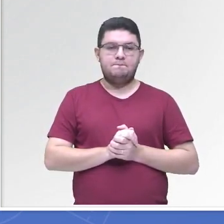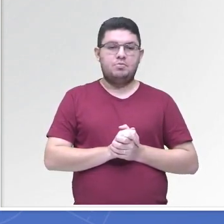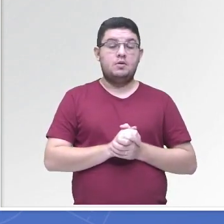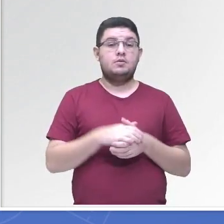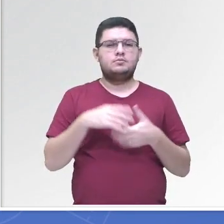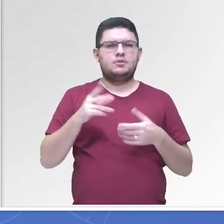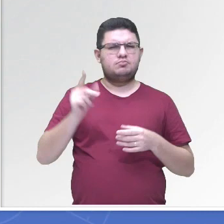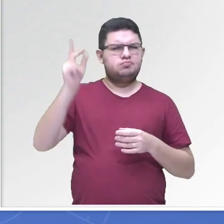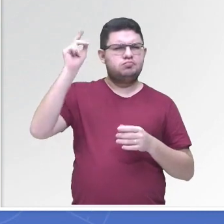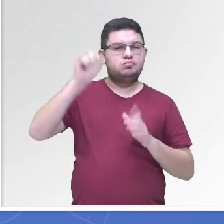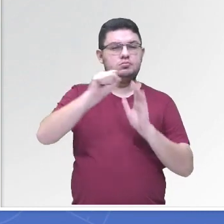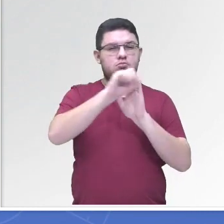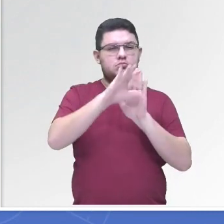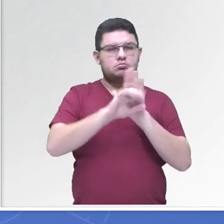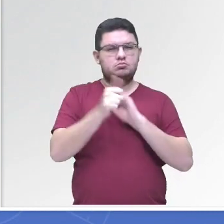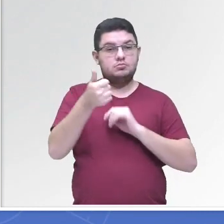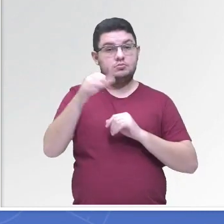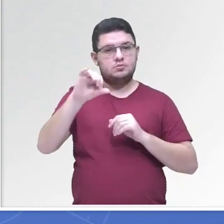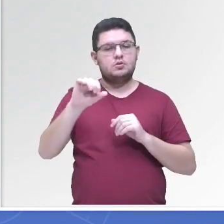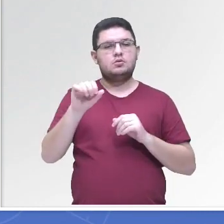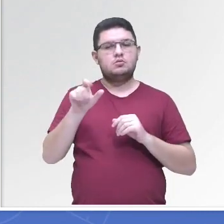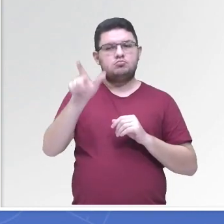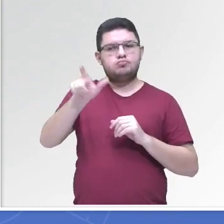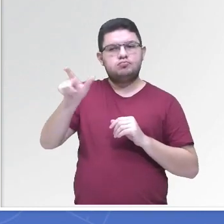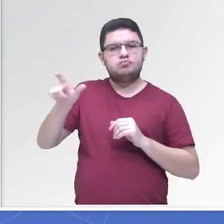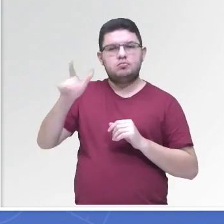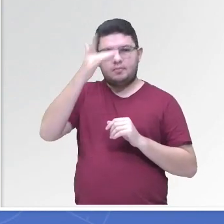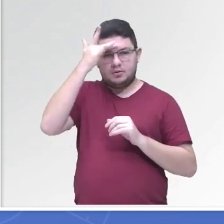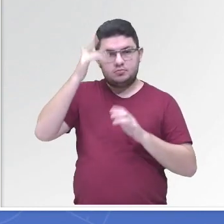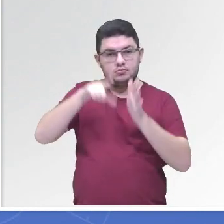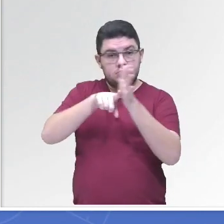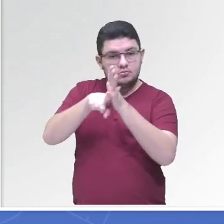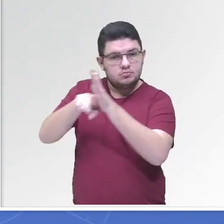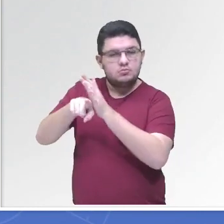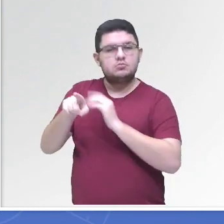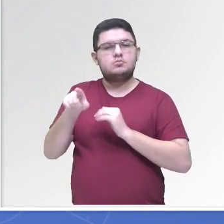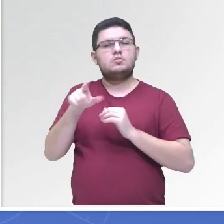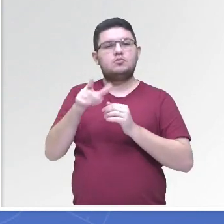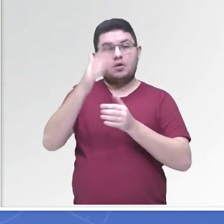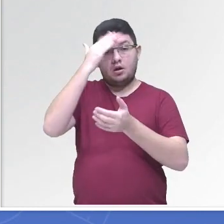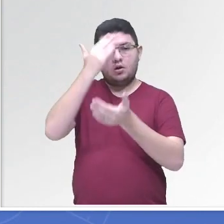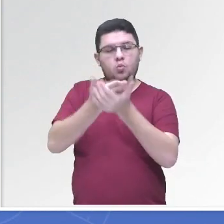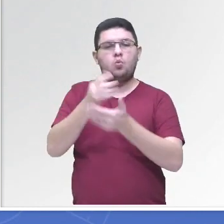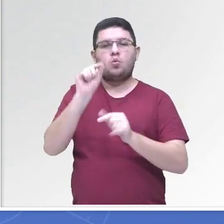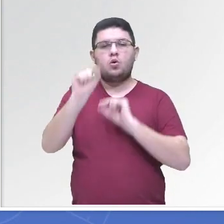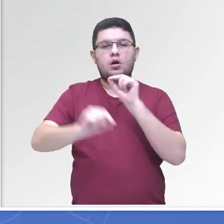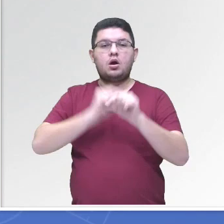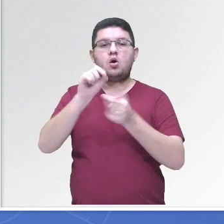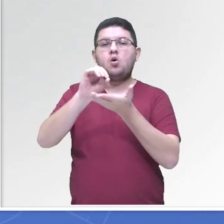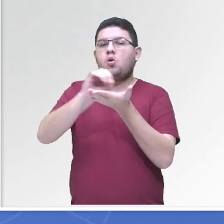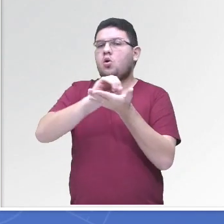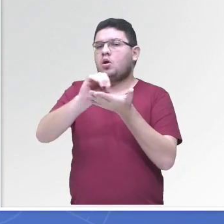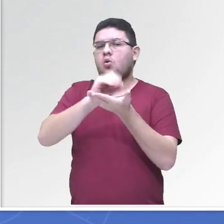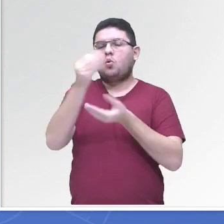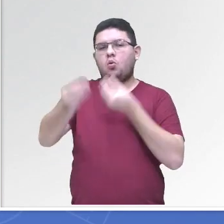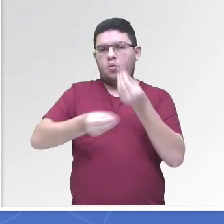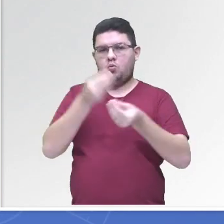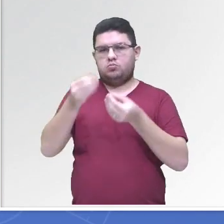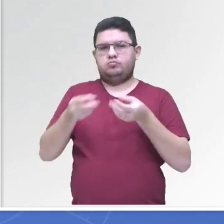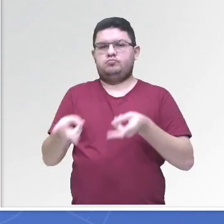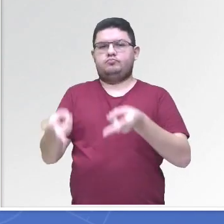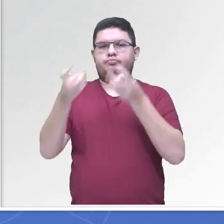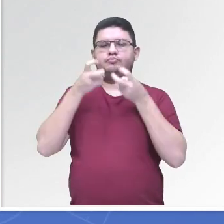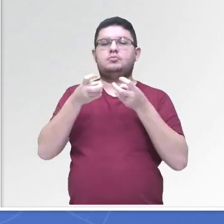No século XIX, cientistas acreditavam que compostos orgânicos eram obtidos a partir de